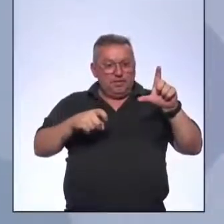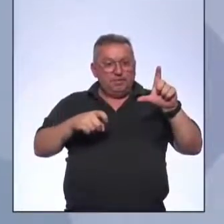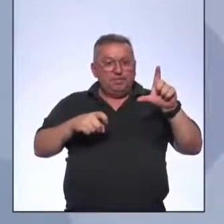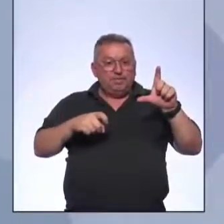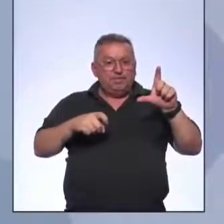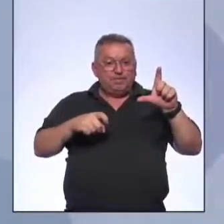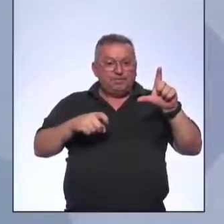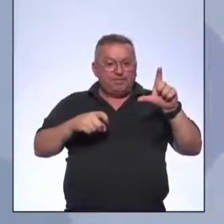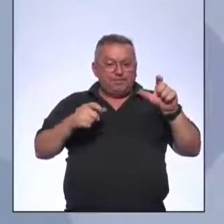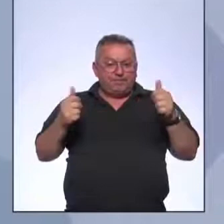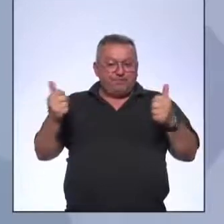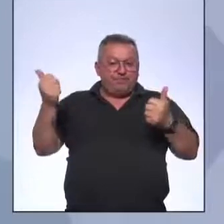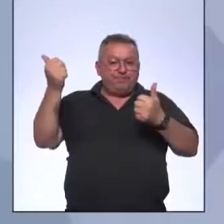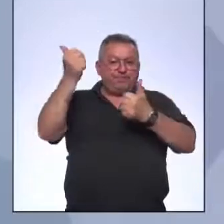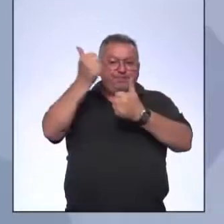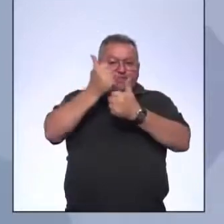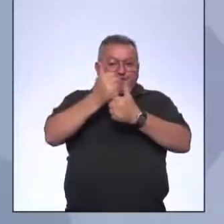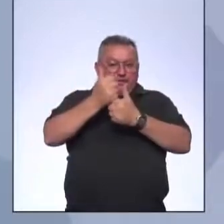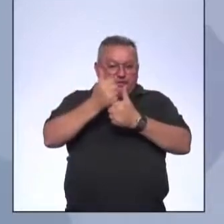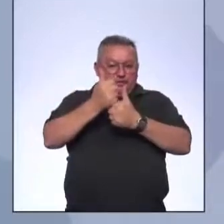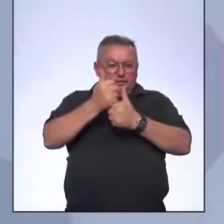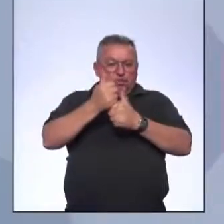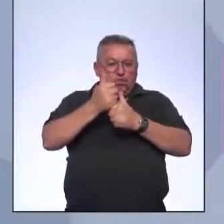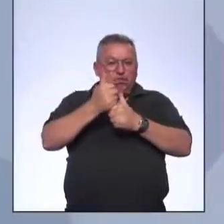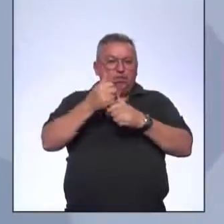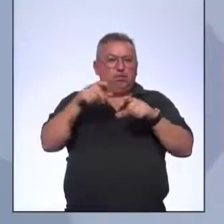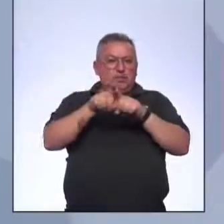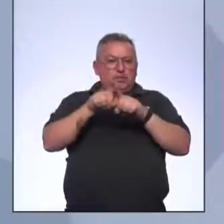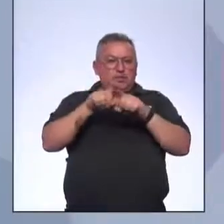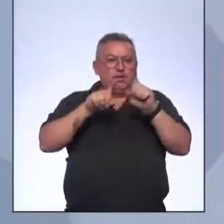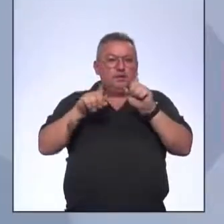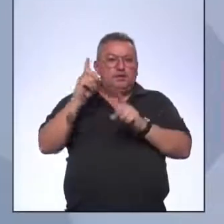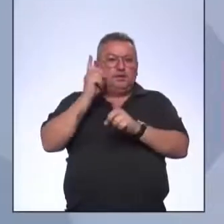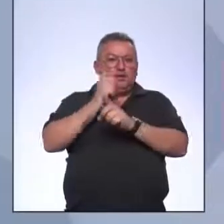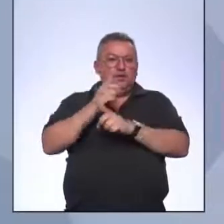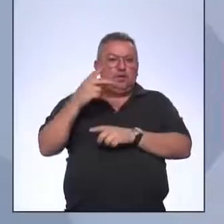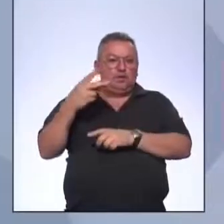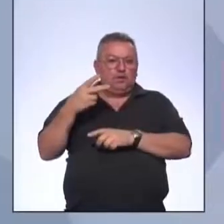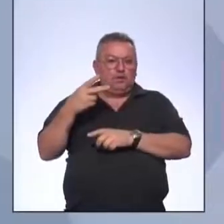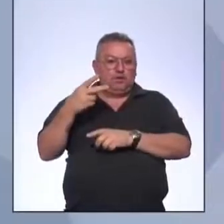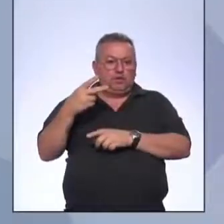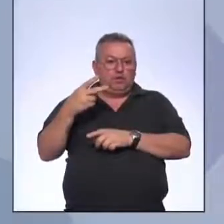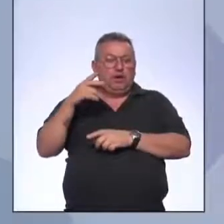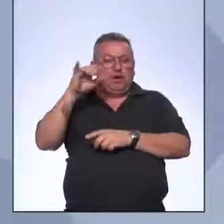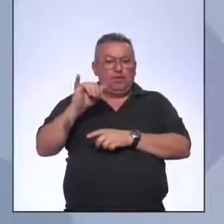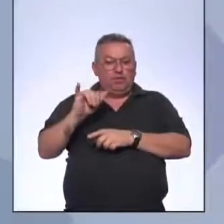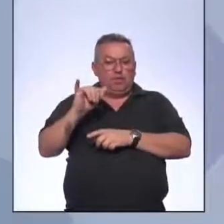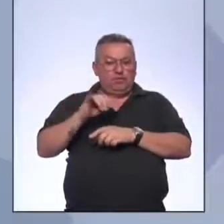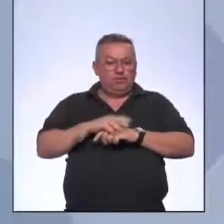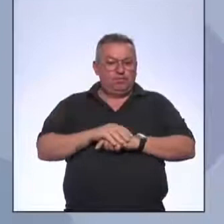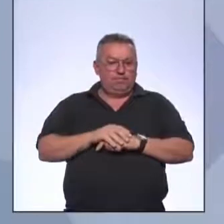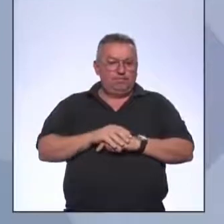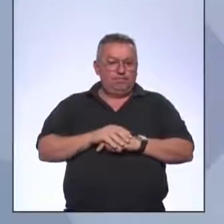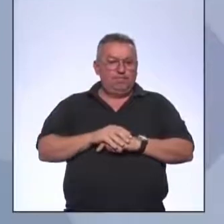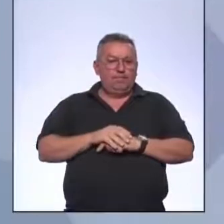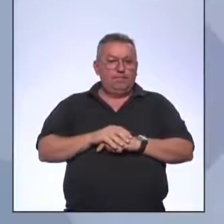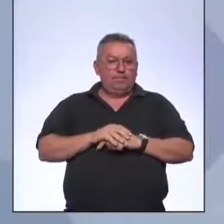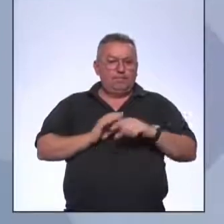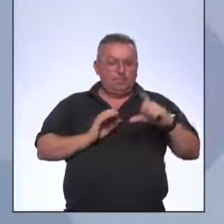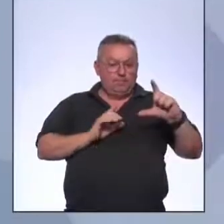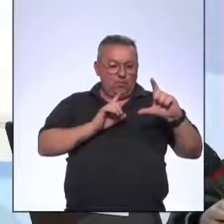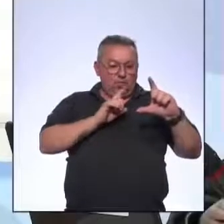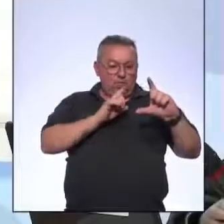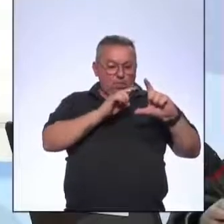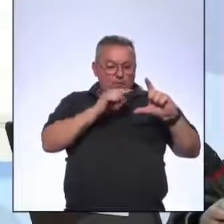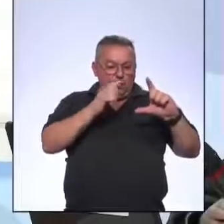o substituto na minha função vou achar o valor de y que dá